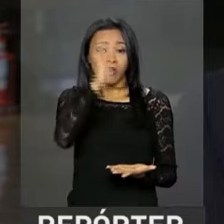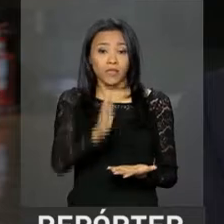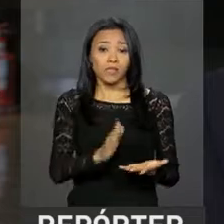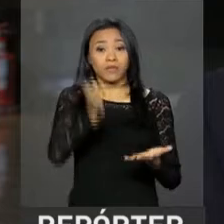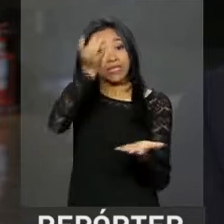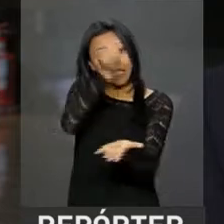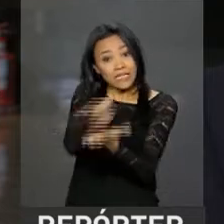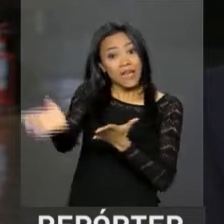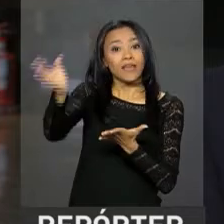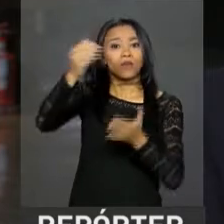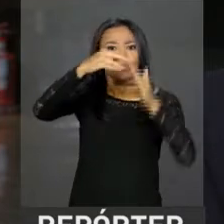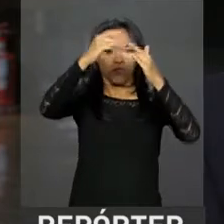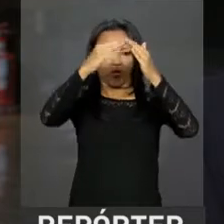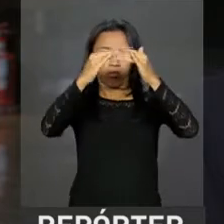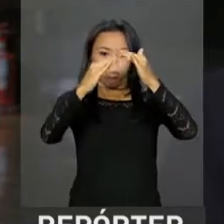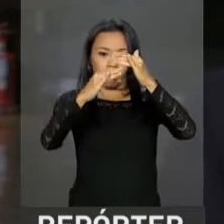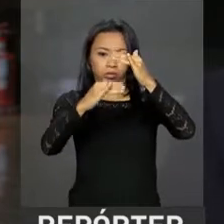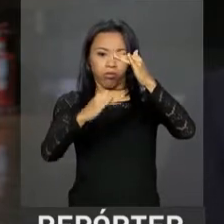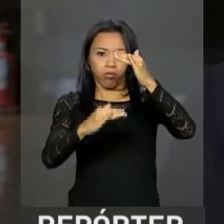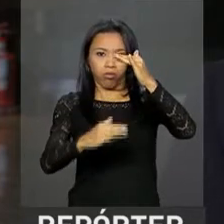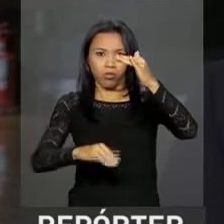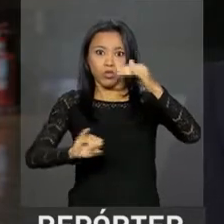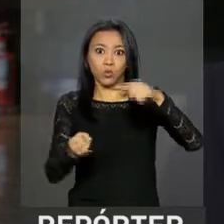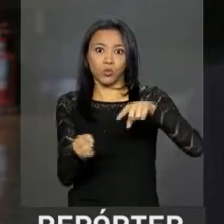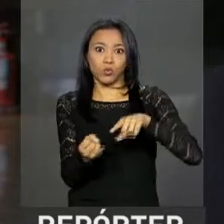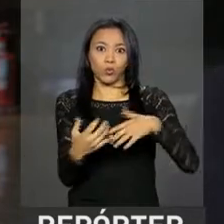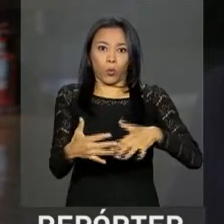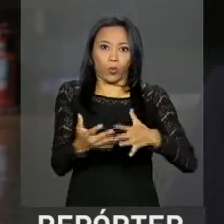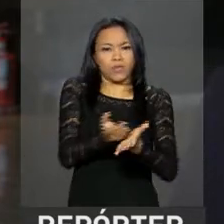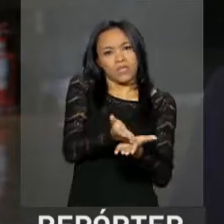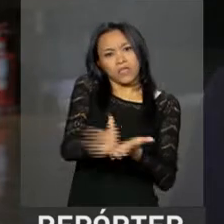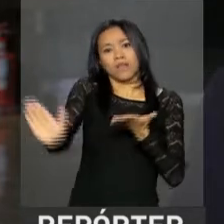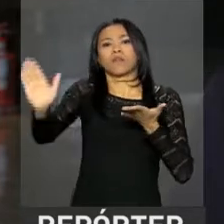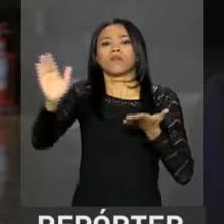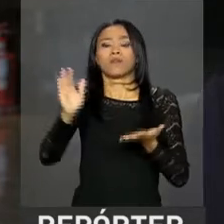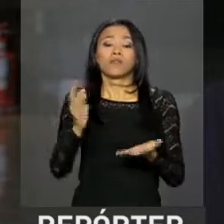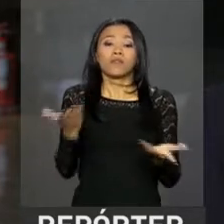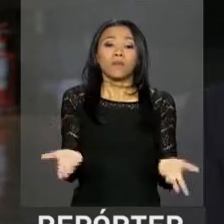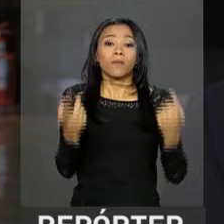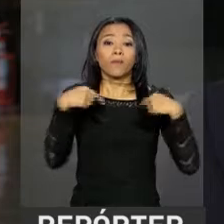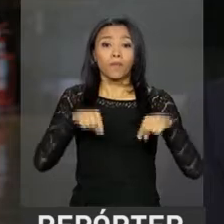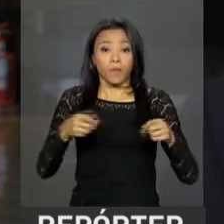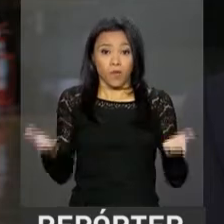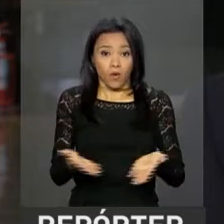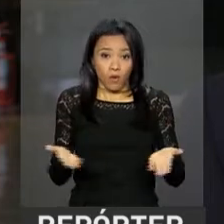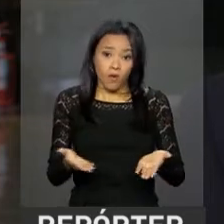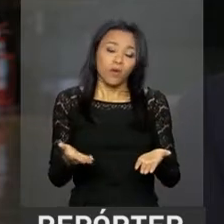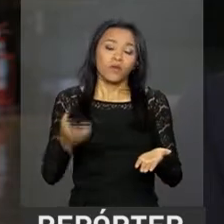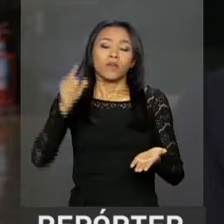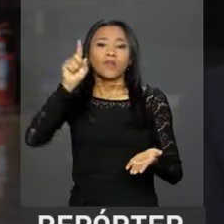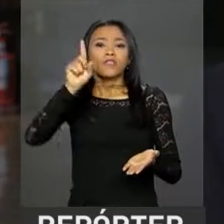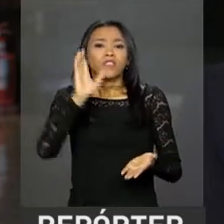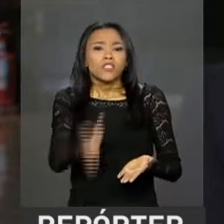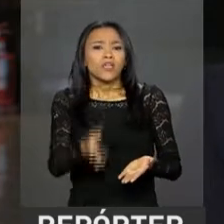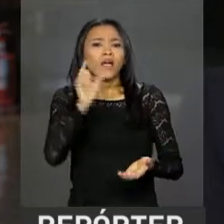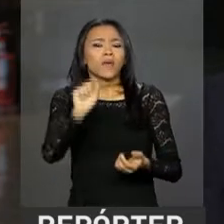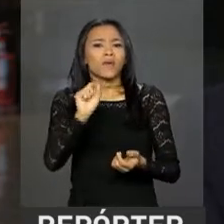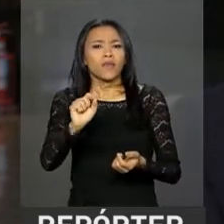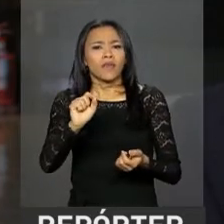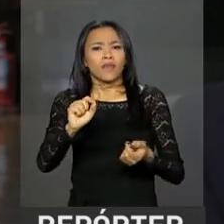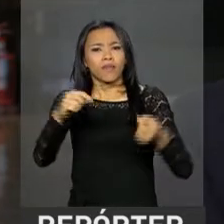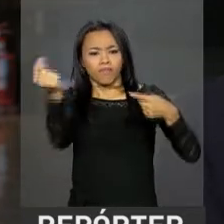do ranking mundial de juros reais de acordo com a equipe do banco central a medida foi tomada após a observação de uma série de indicadores